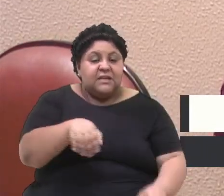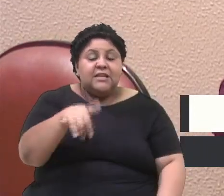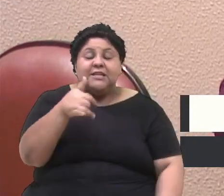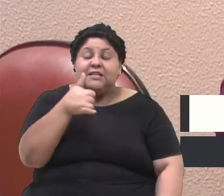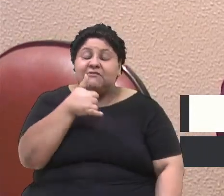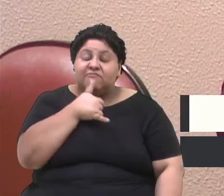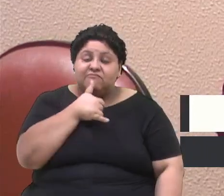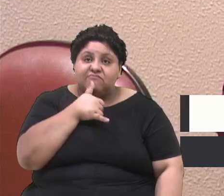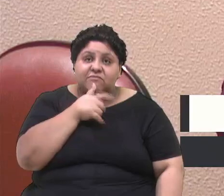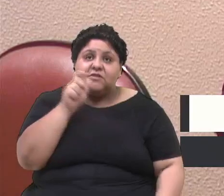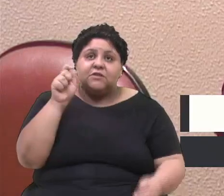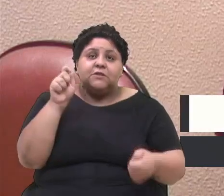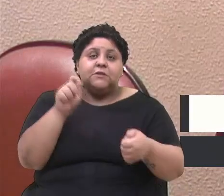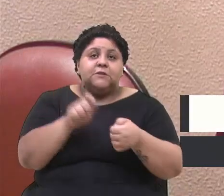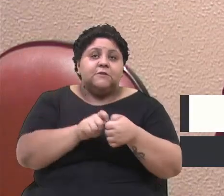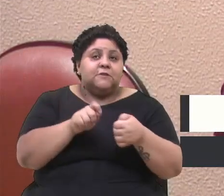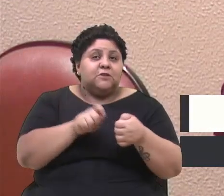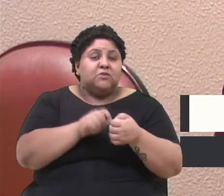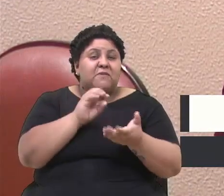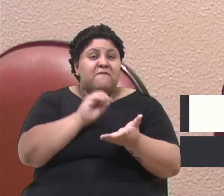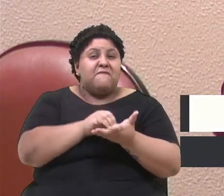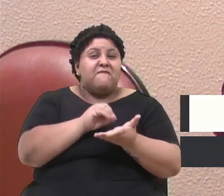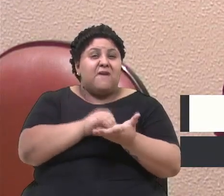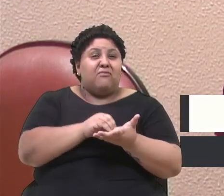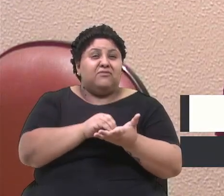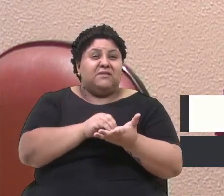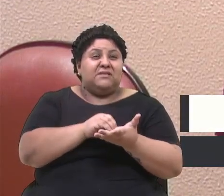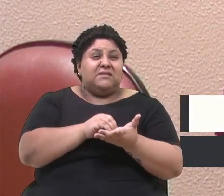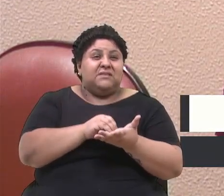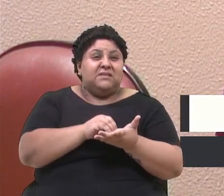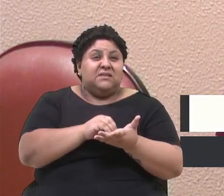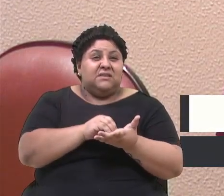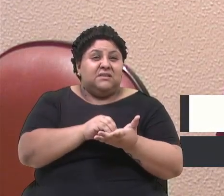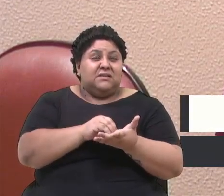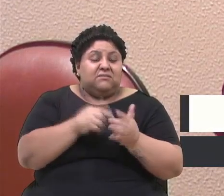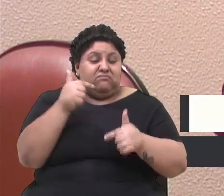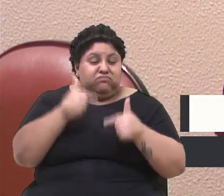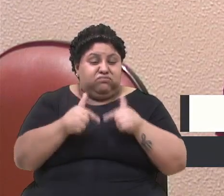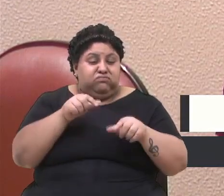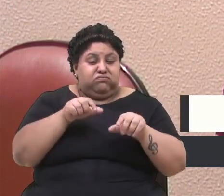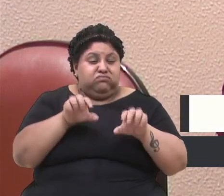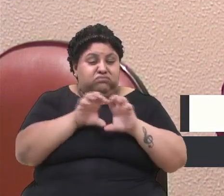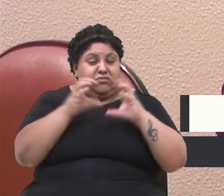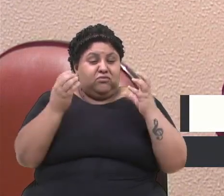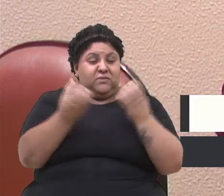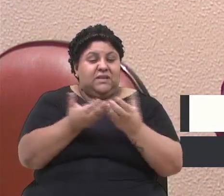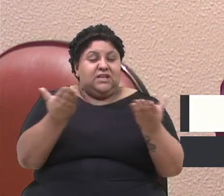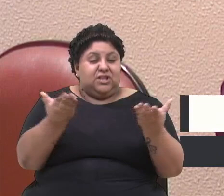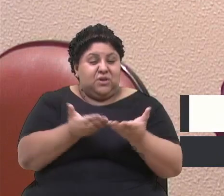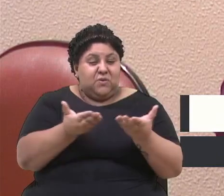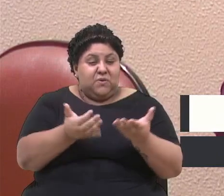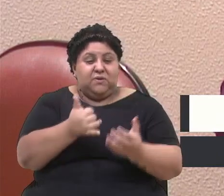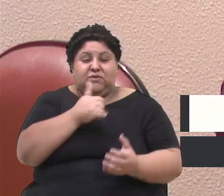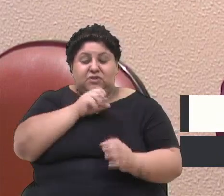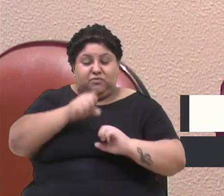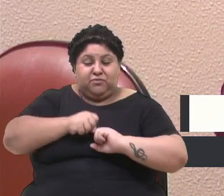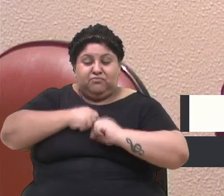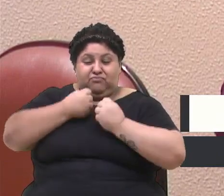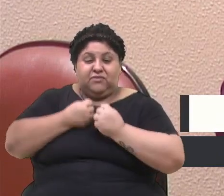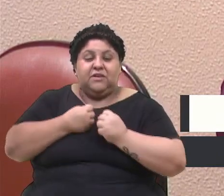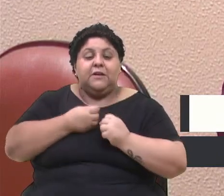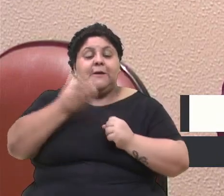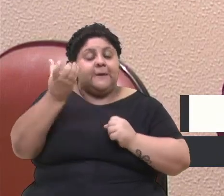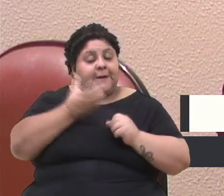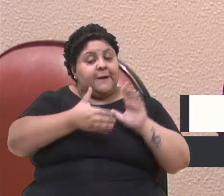infelizmente faz um desserviço, tá, para a comunidade nesse momento com esse tipo de atitude. Eu quero